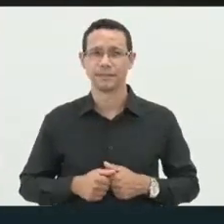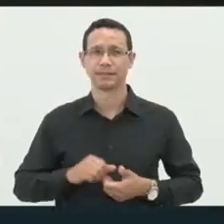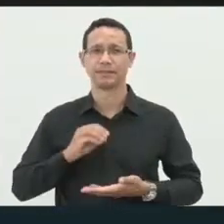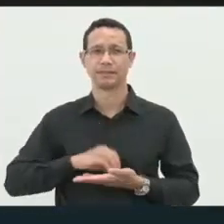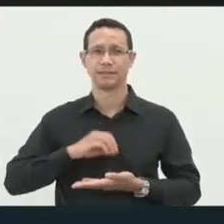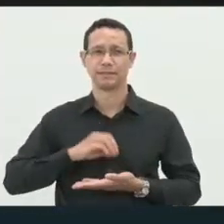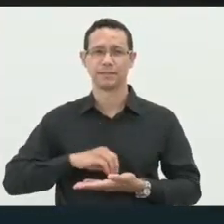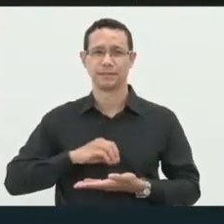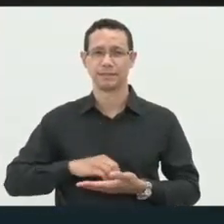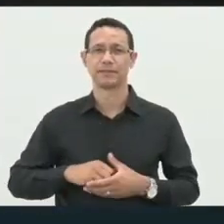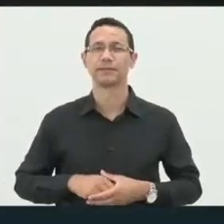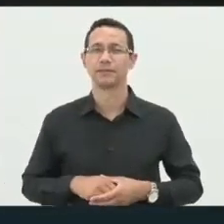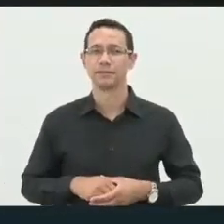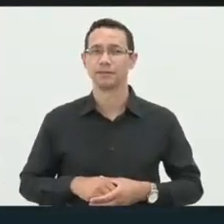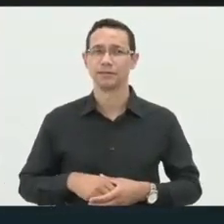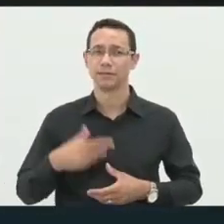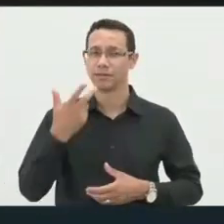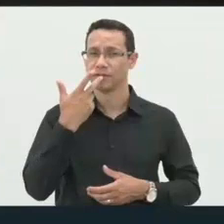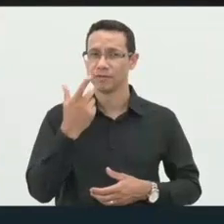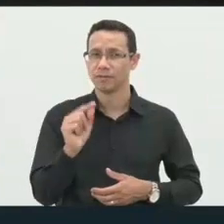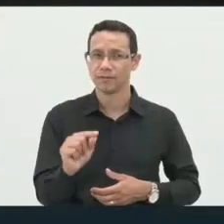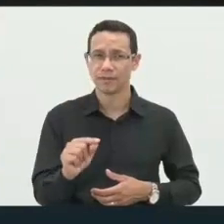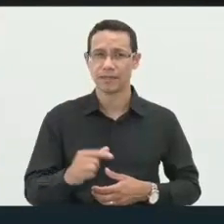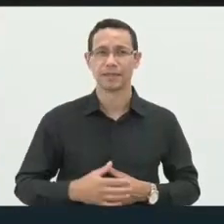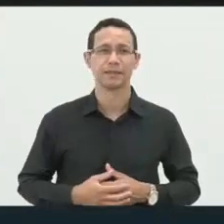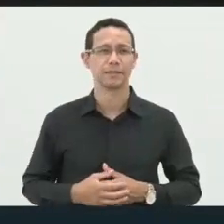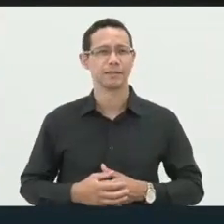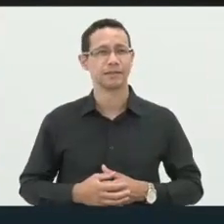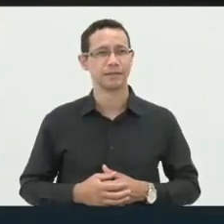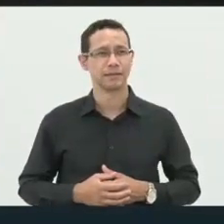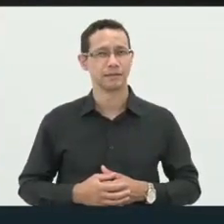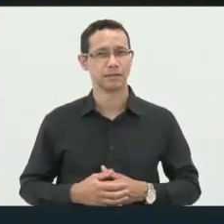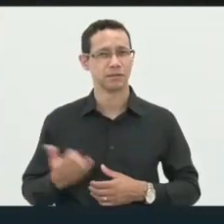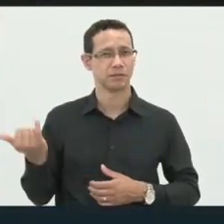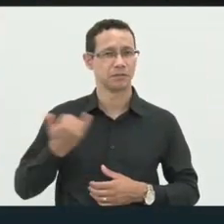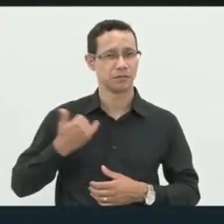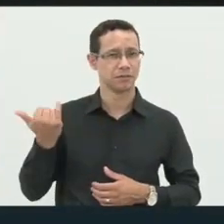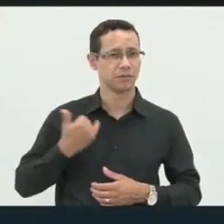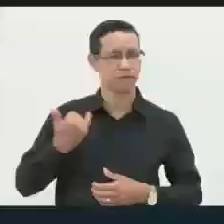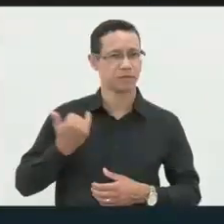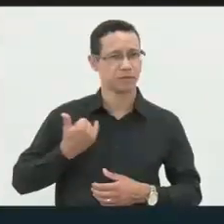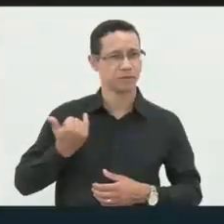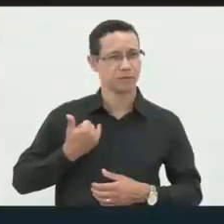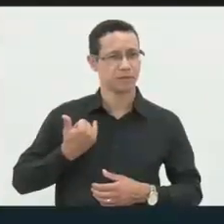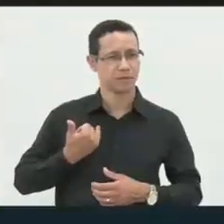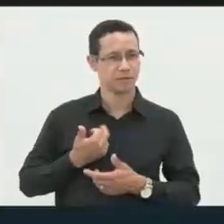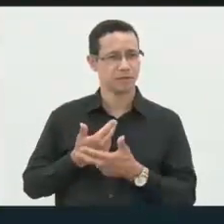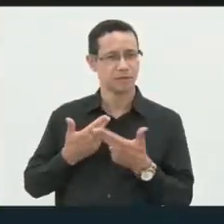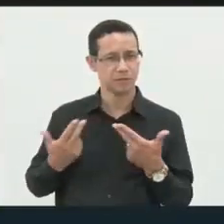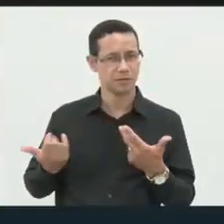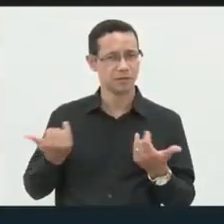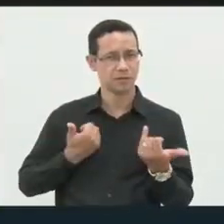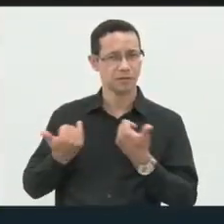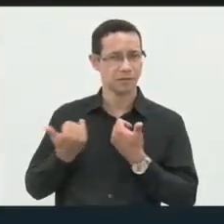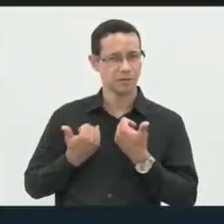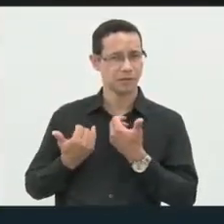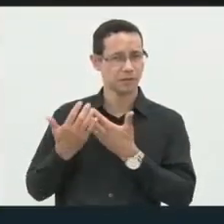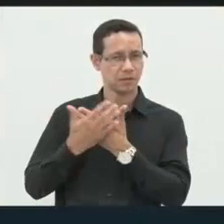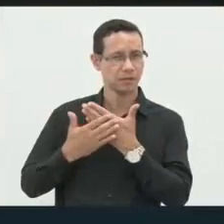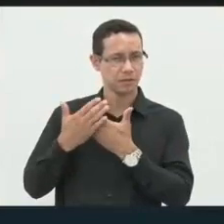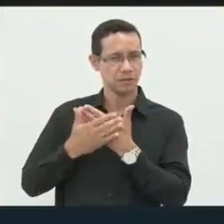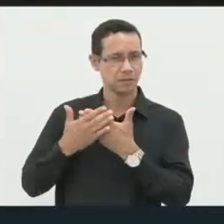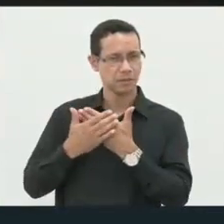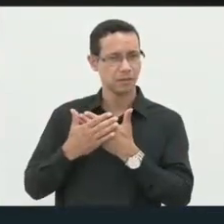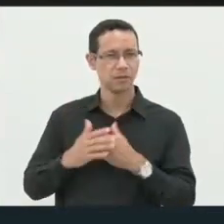o que eu vou falar para vocês aqui hoje não é dizer que alguém Veio me contar alguma historinha não eu andei acompanhando o dia a dia